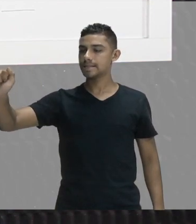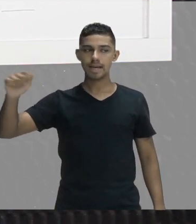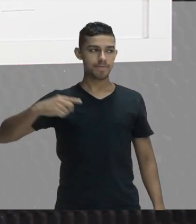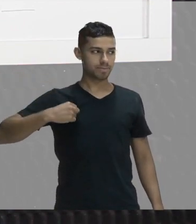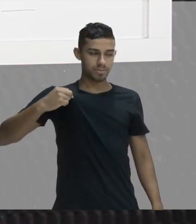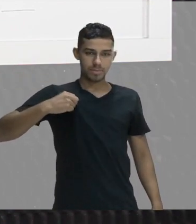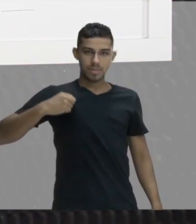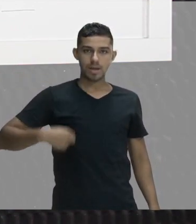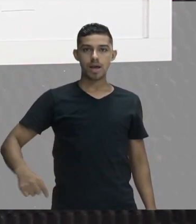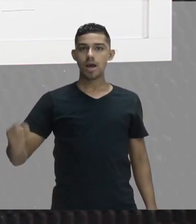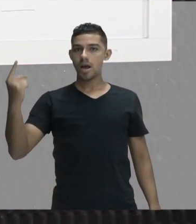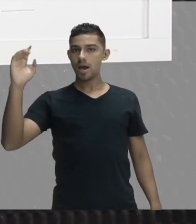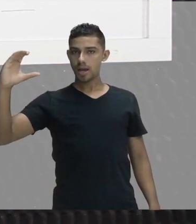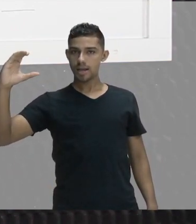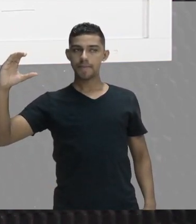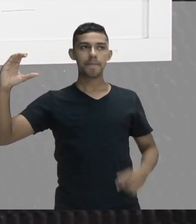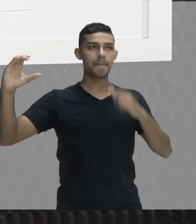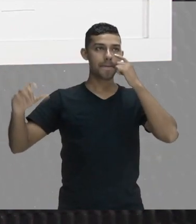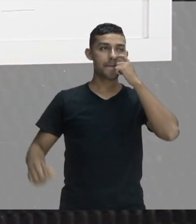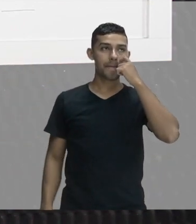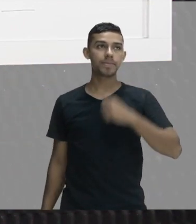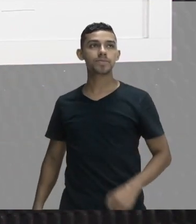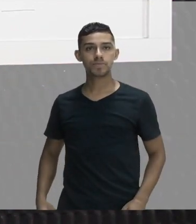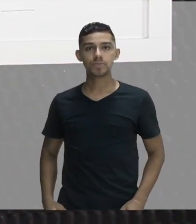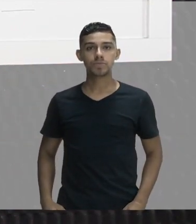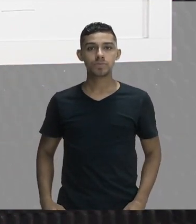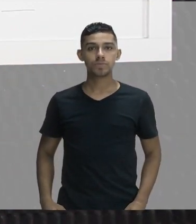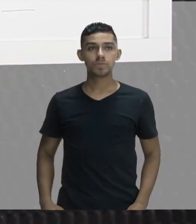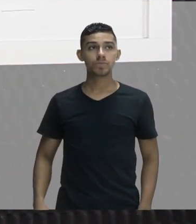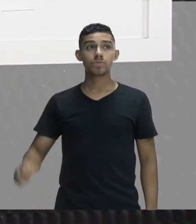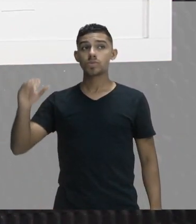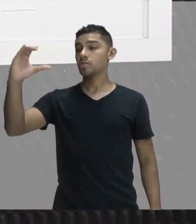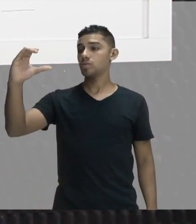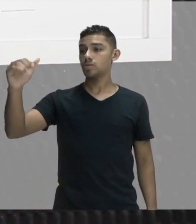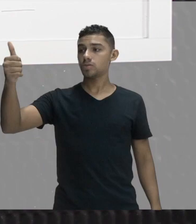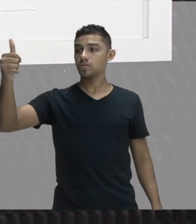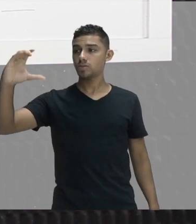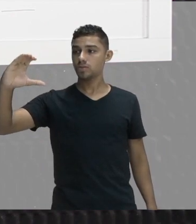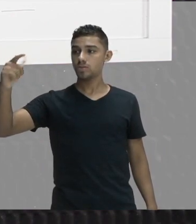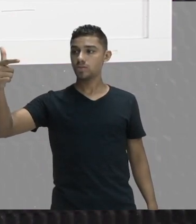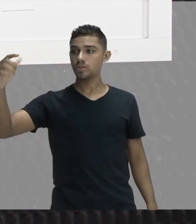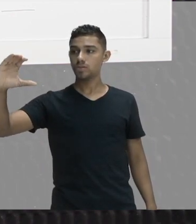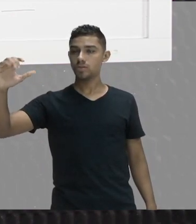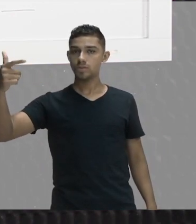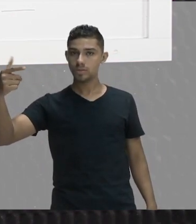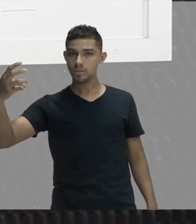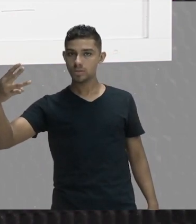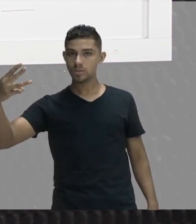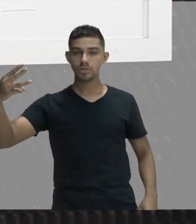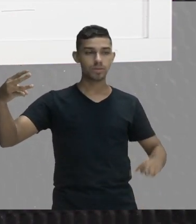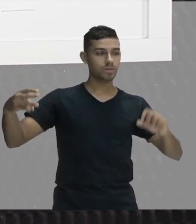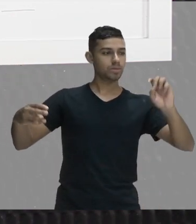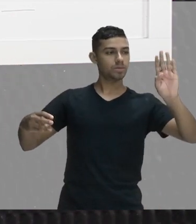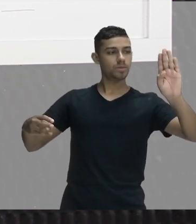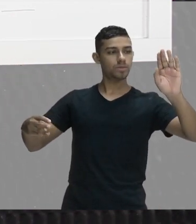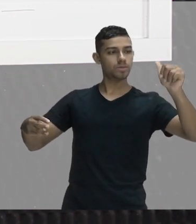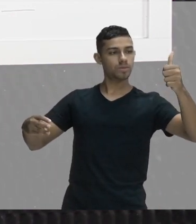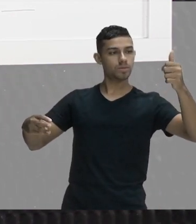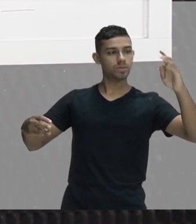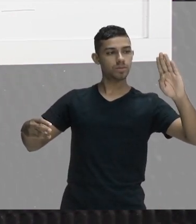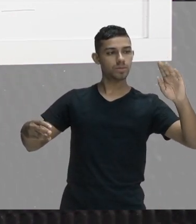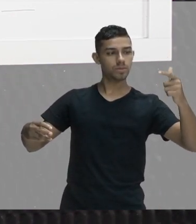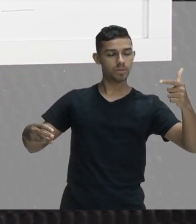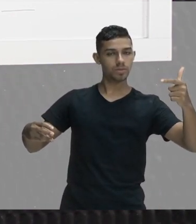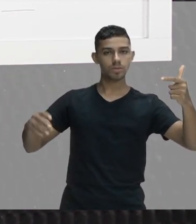3. Ora, João pode ir sair com a bermuda 1 e com a camisa 1.